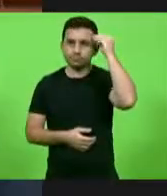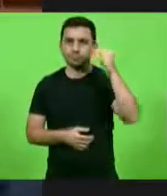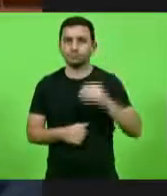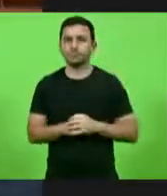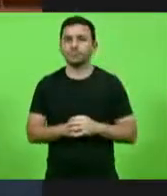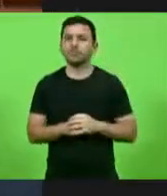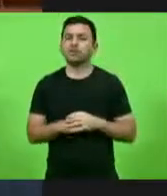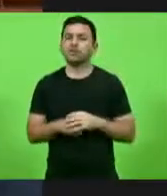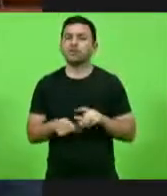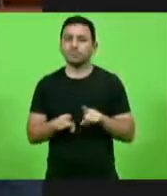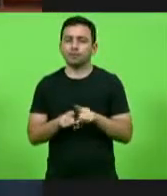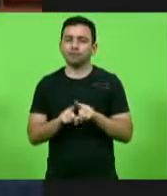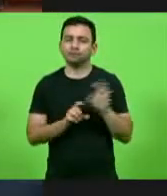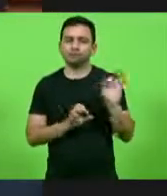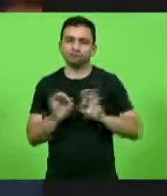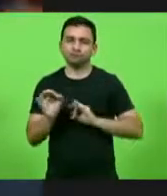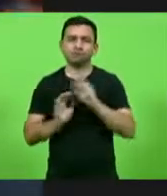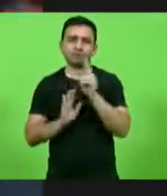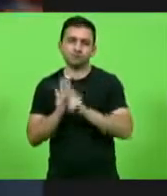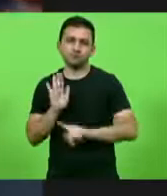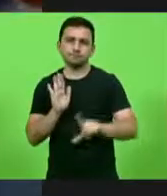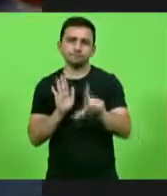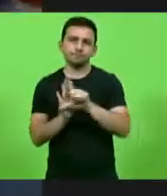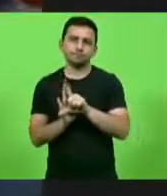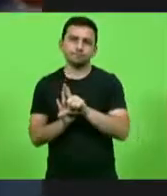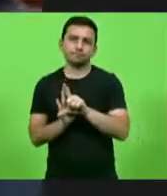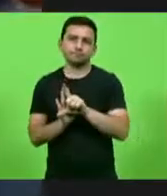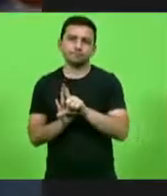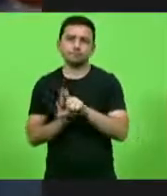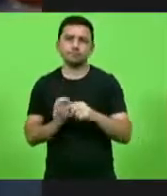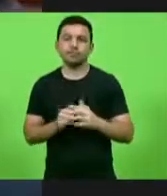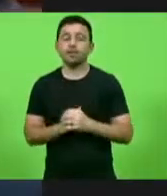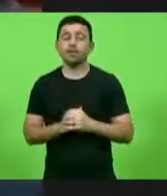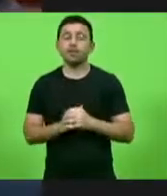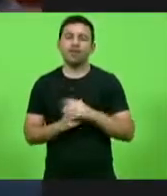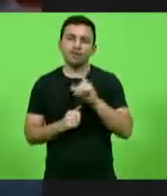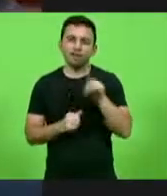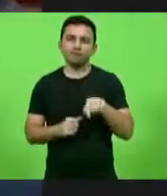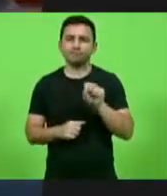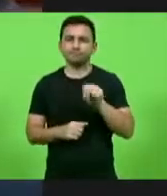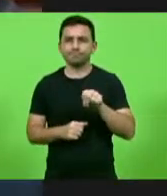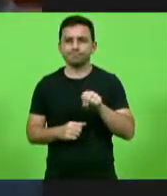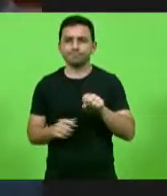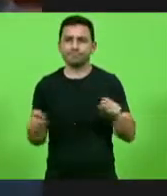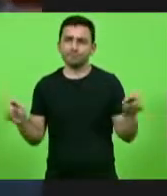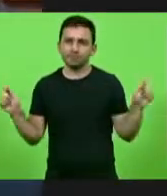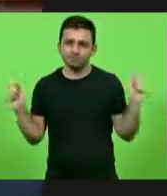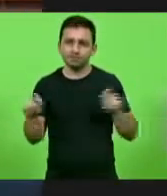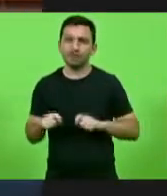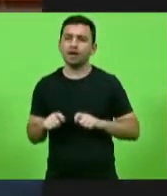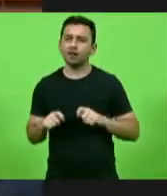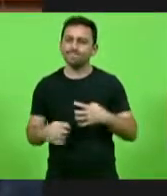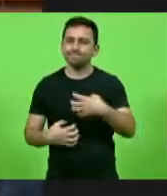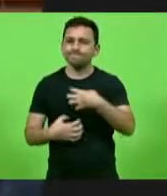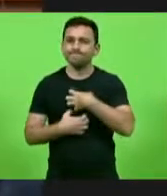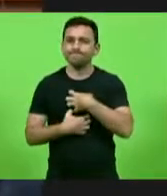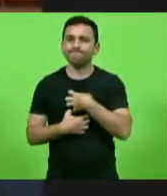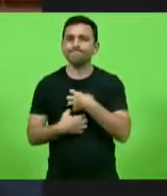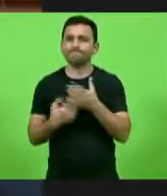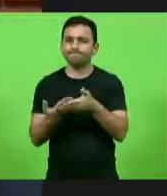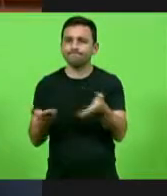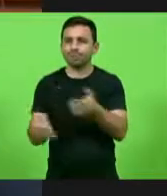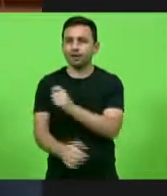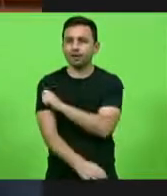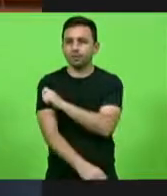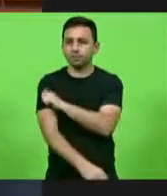com a elaboração desse projeto de lei. E nada mais é do que realmente a gente poder sensibilizar os alunos